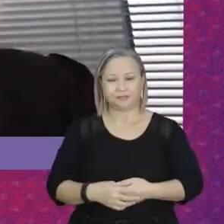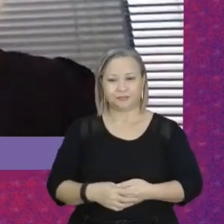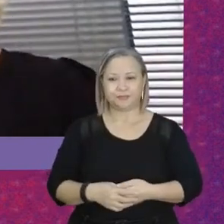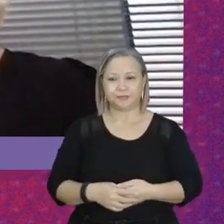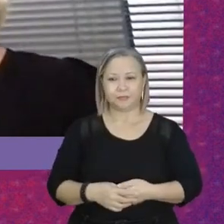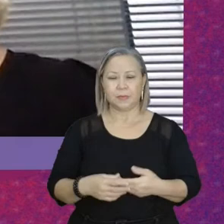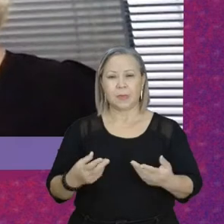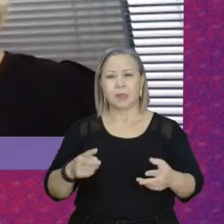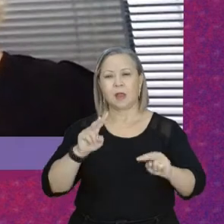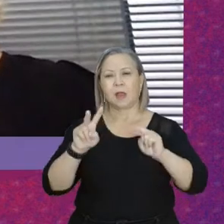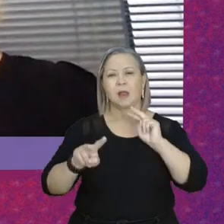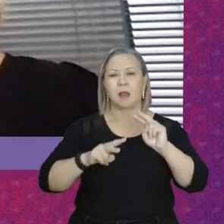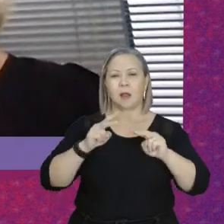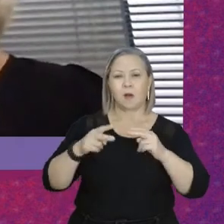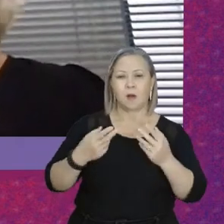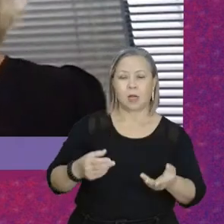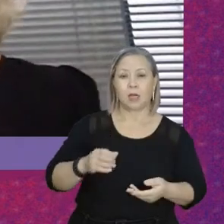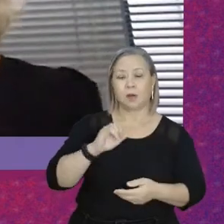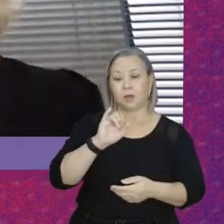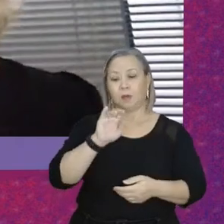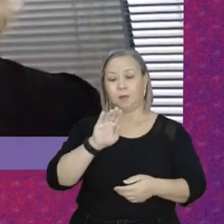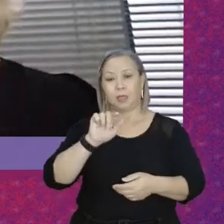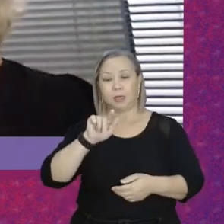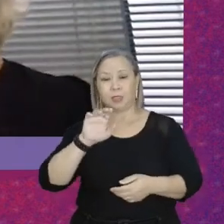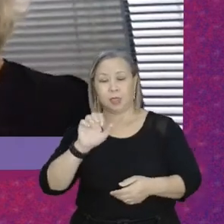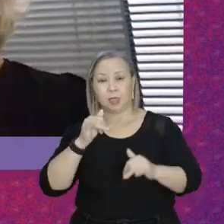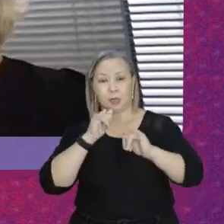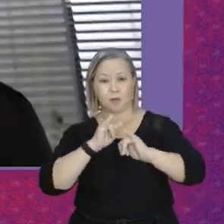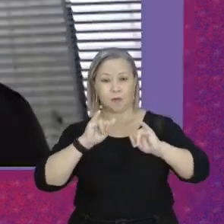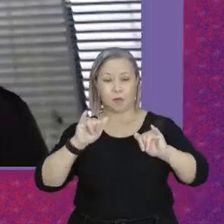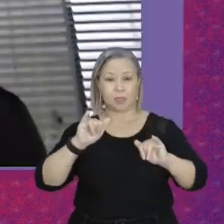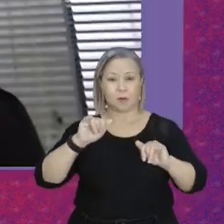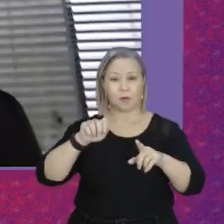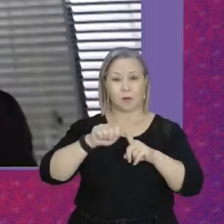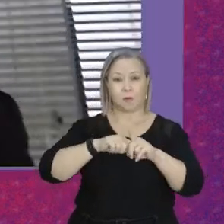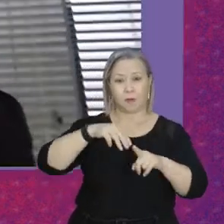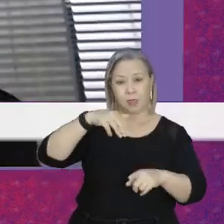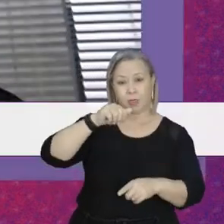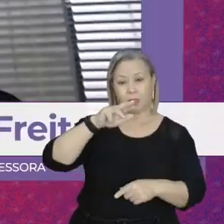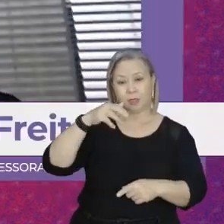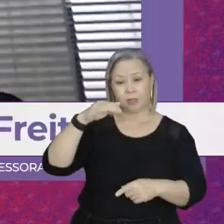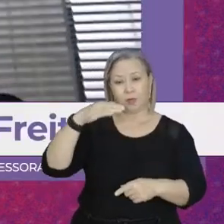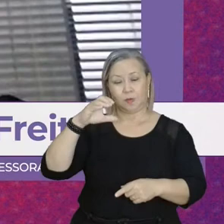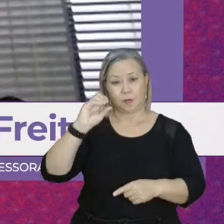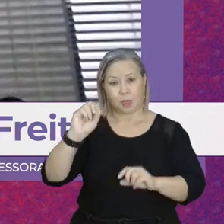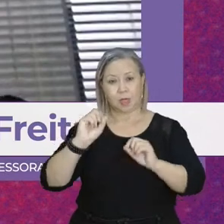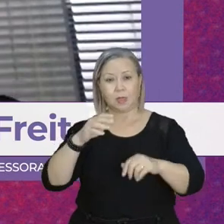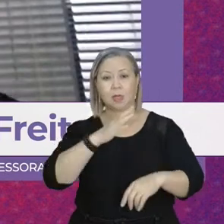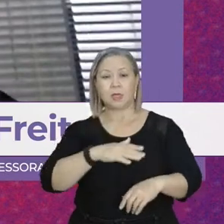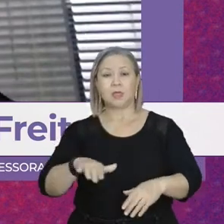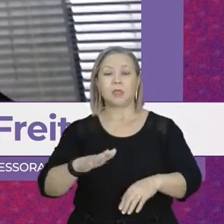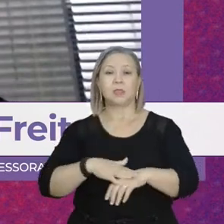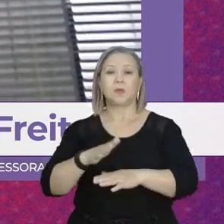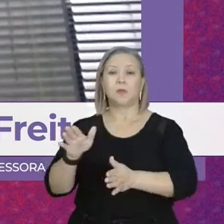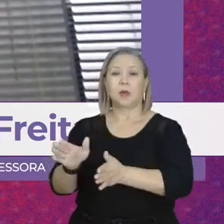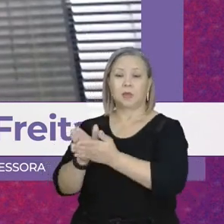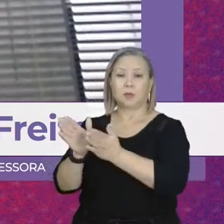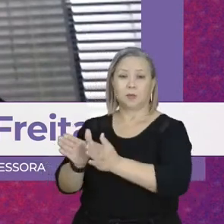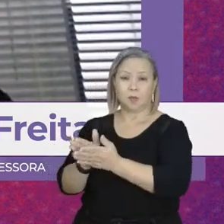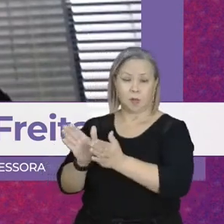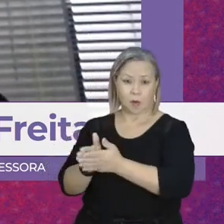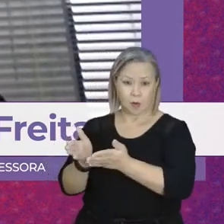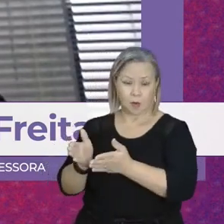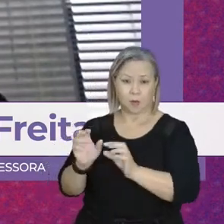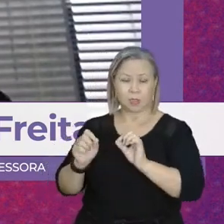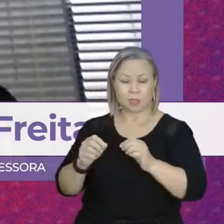Estava olhando aqui, né, o IBGE trouxe um dado agora em março, entre as crianças, né, mais pobres e que são justamente aquelas